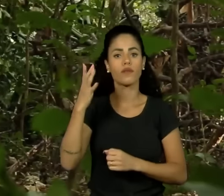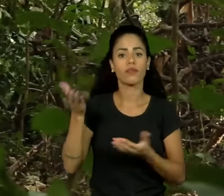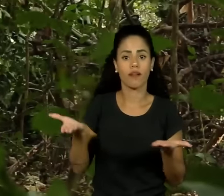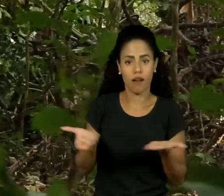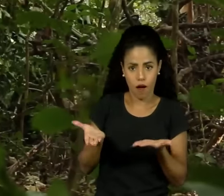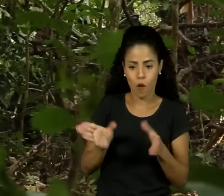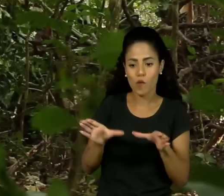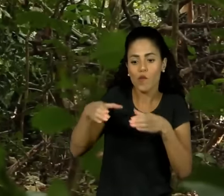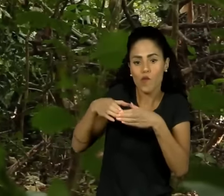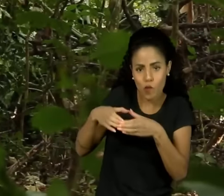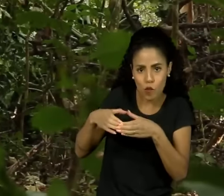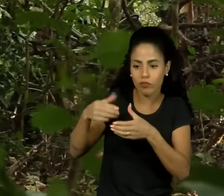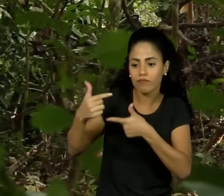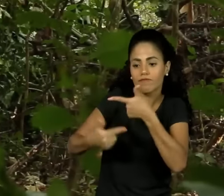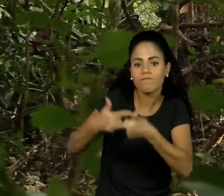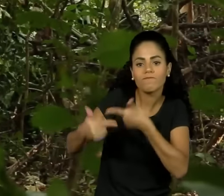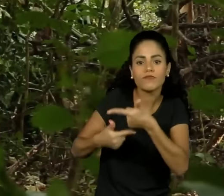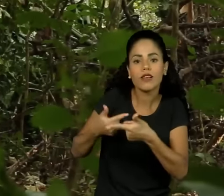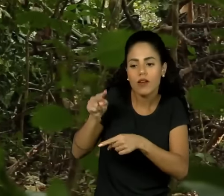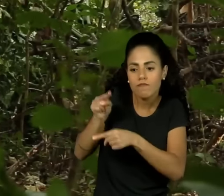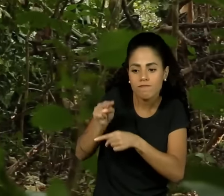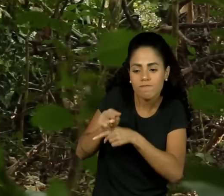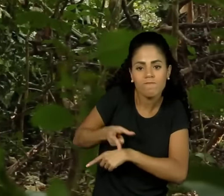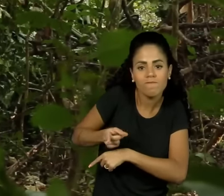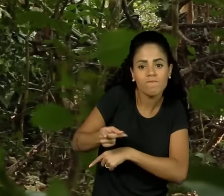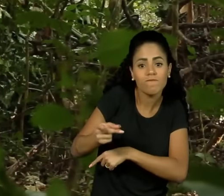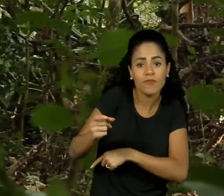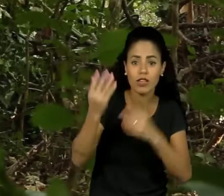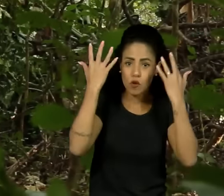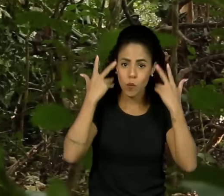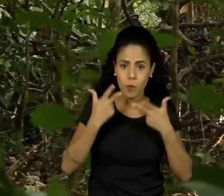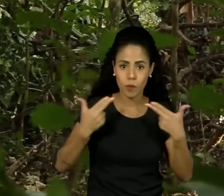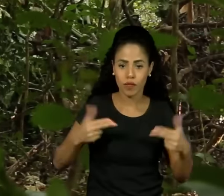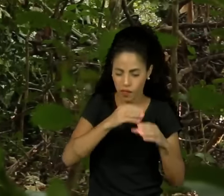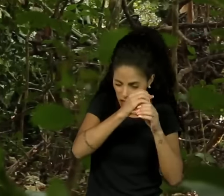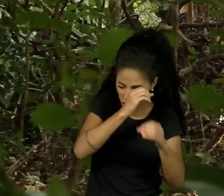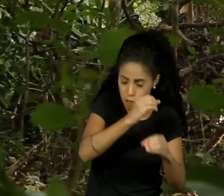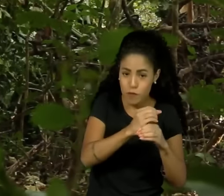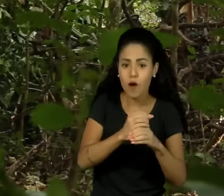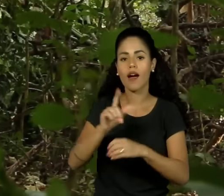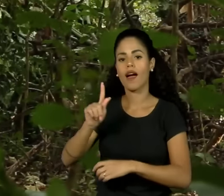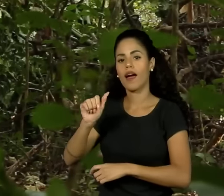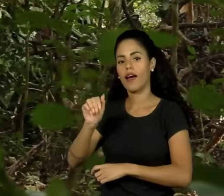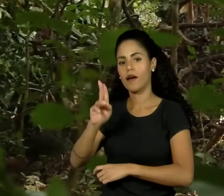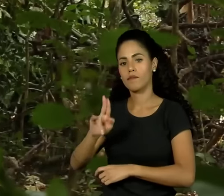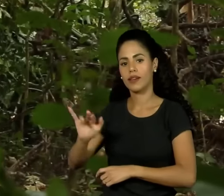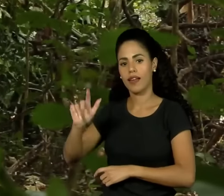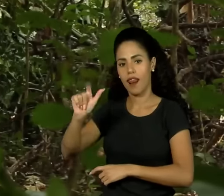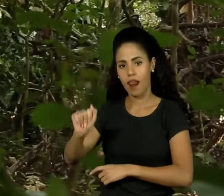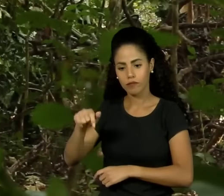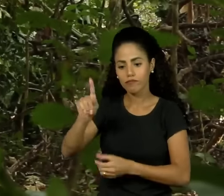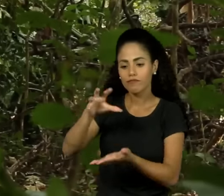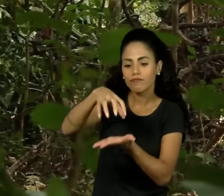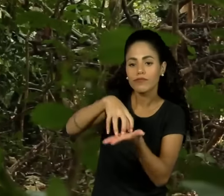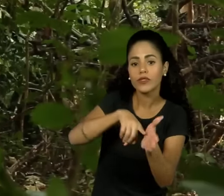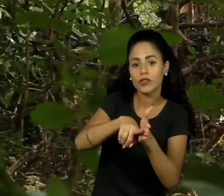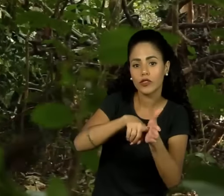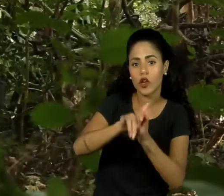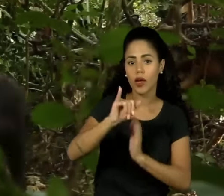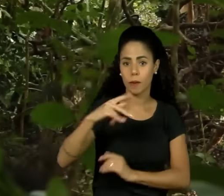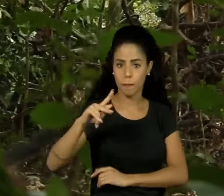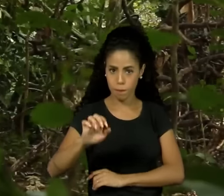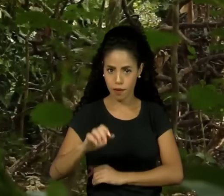a equipe que trabalha pela conservação dele, a bióloga Gabriela Rezende, do Instituto de Pesquisas